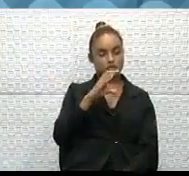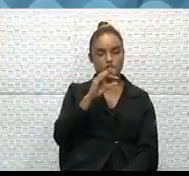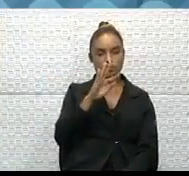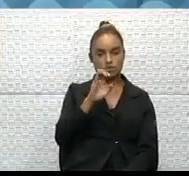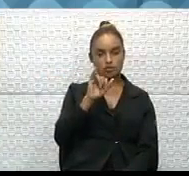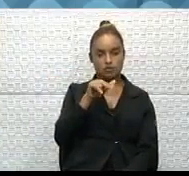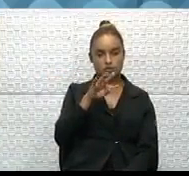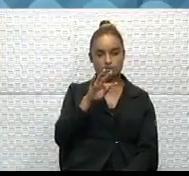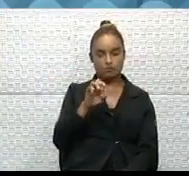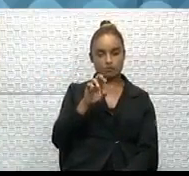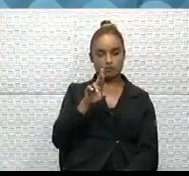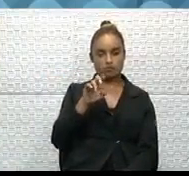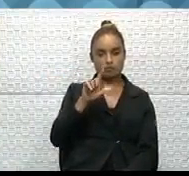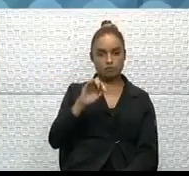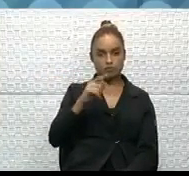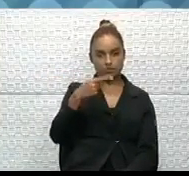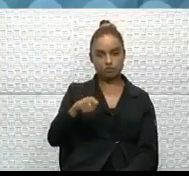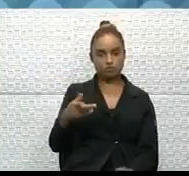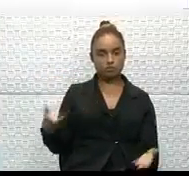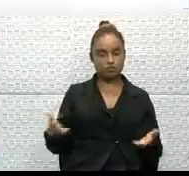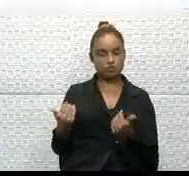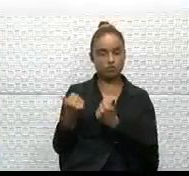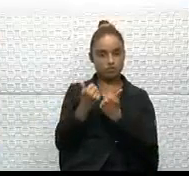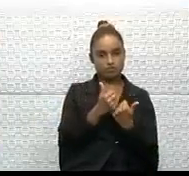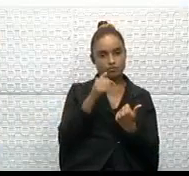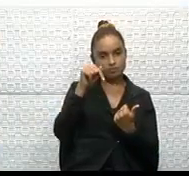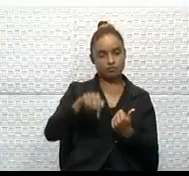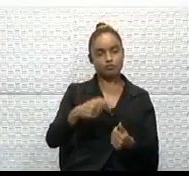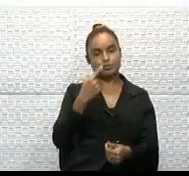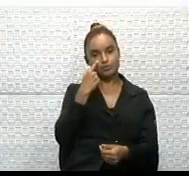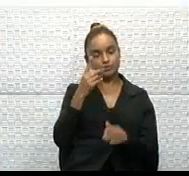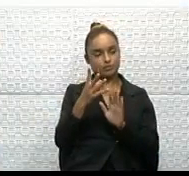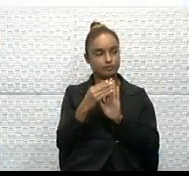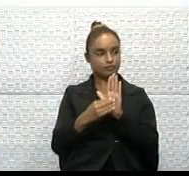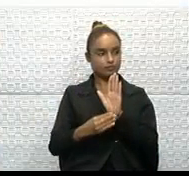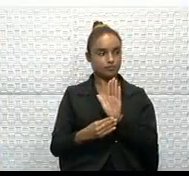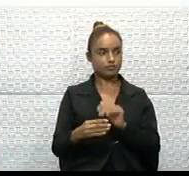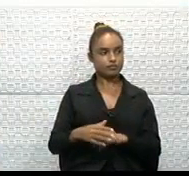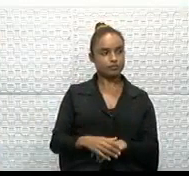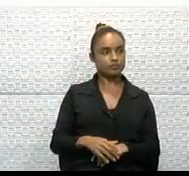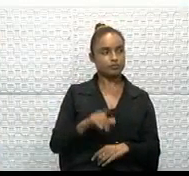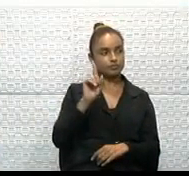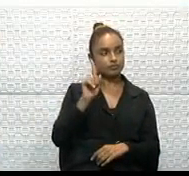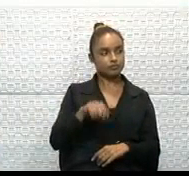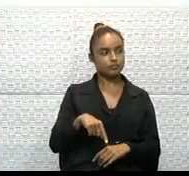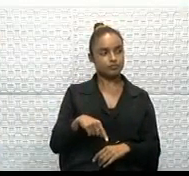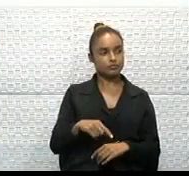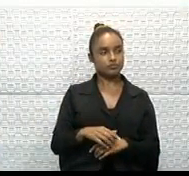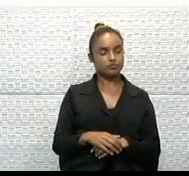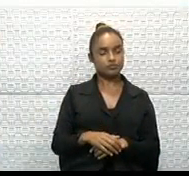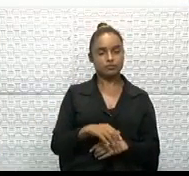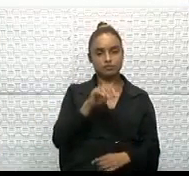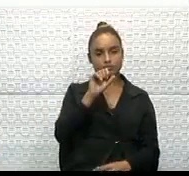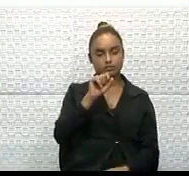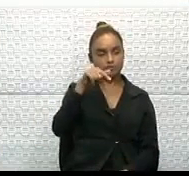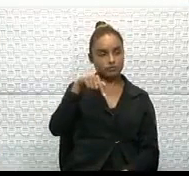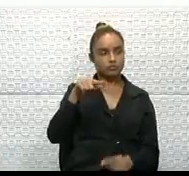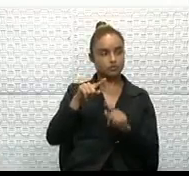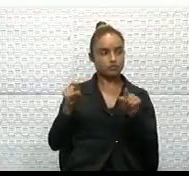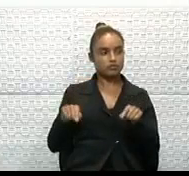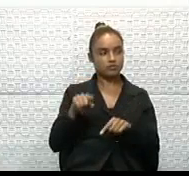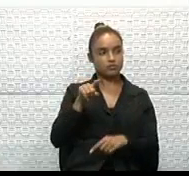de correlação. Vamos então à substituição. Acompanhe no quadro. Então, essa é a fórmula. SQ de XY dividido